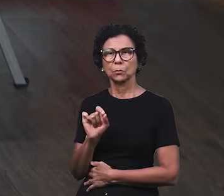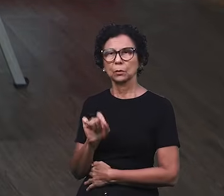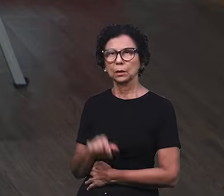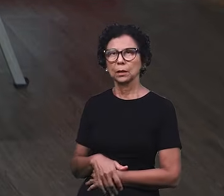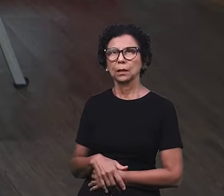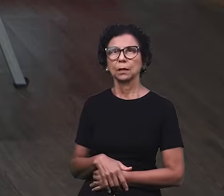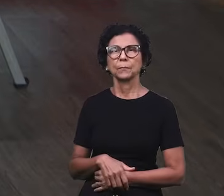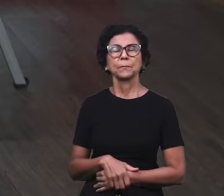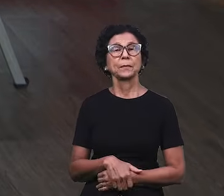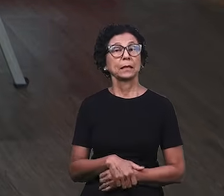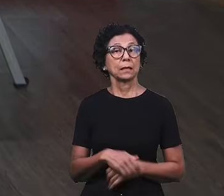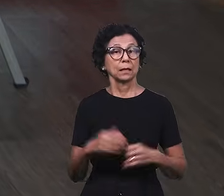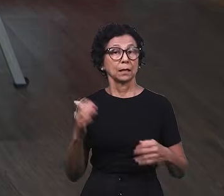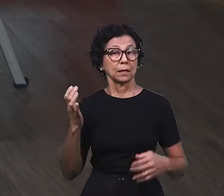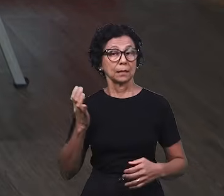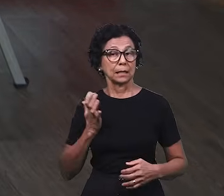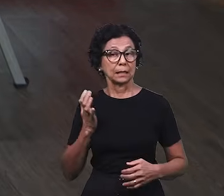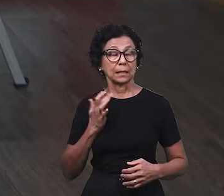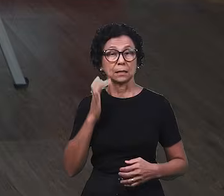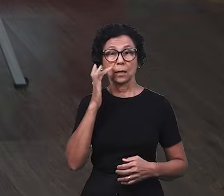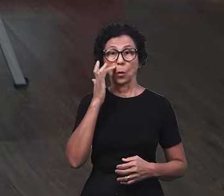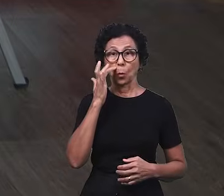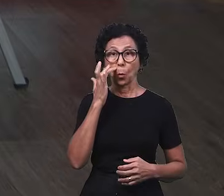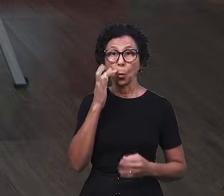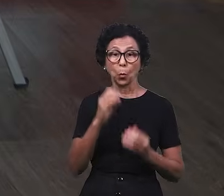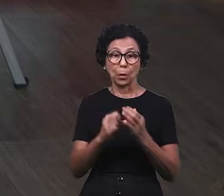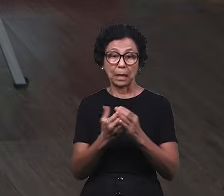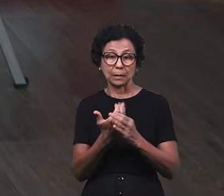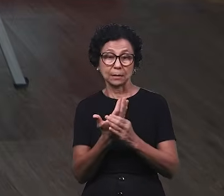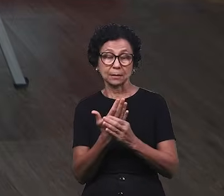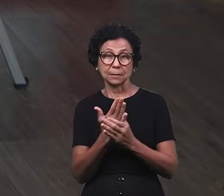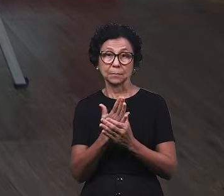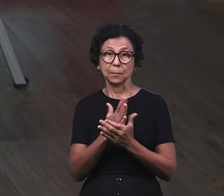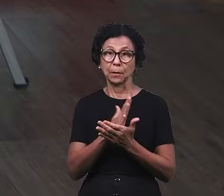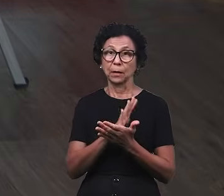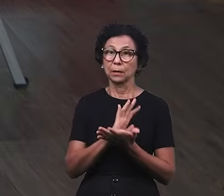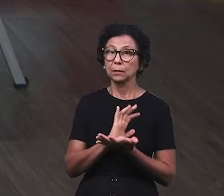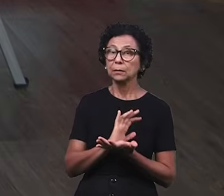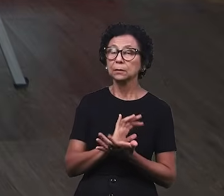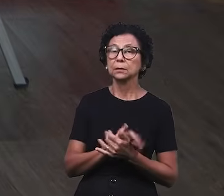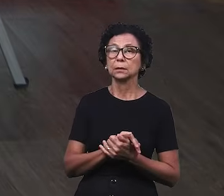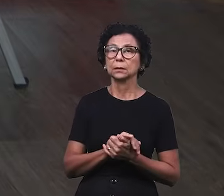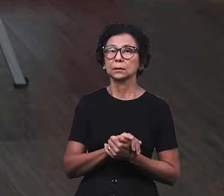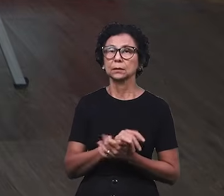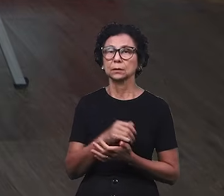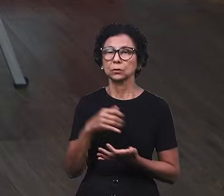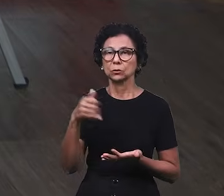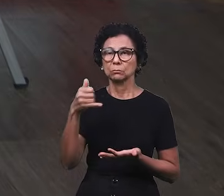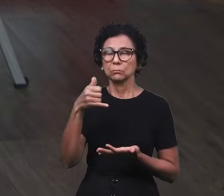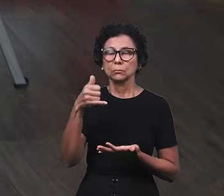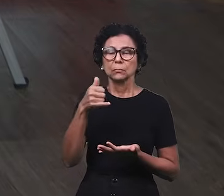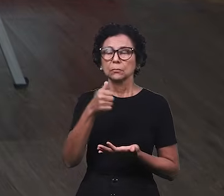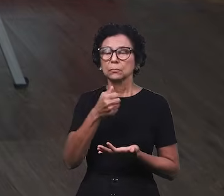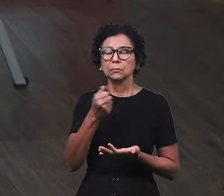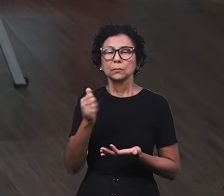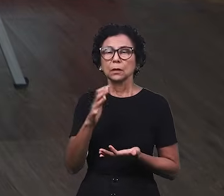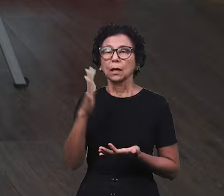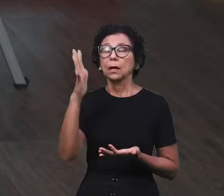ali as riquezas, né, as especiarias, o ouro que os magos trouxeram,